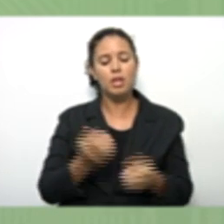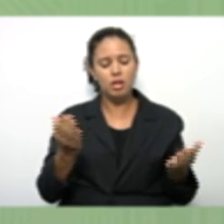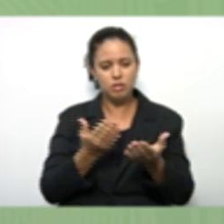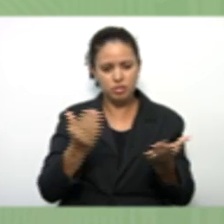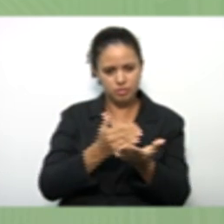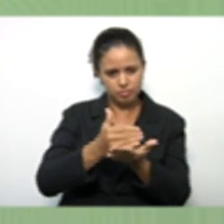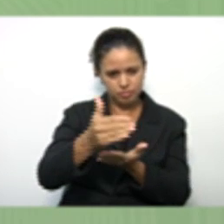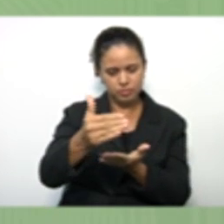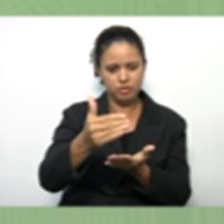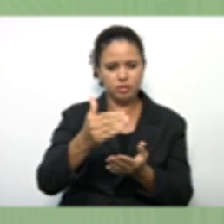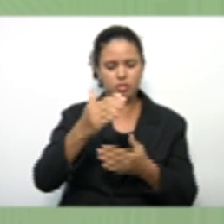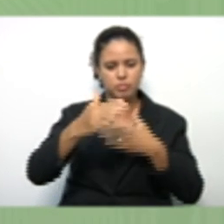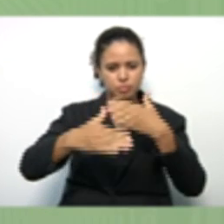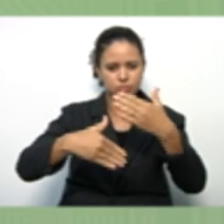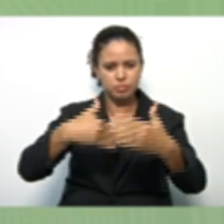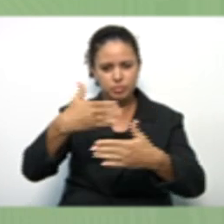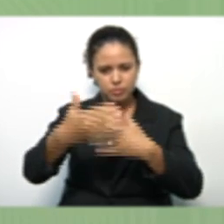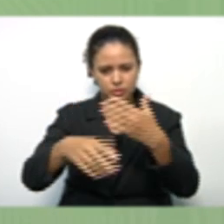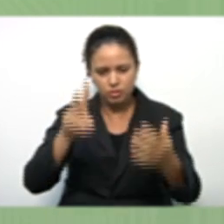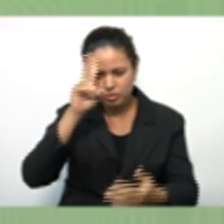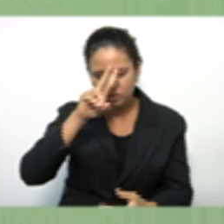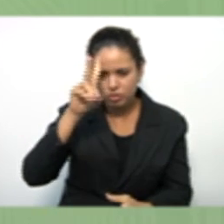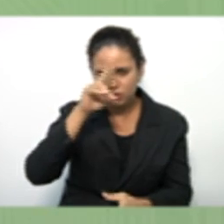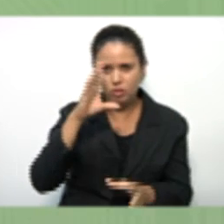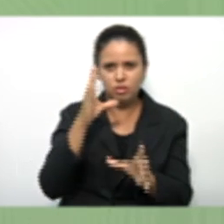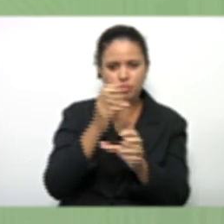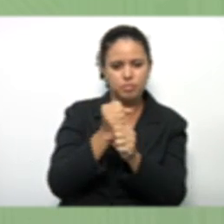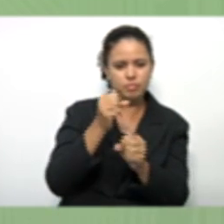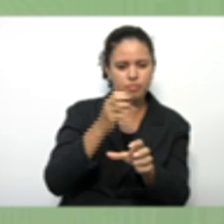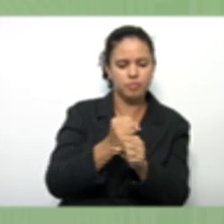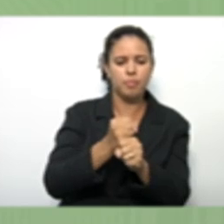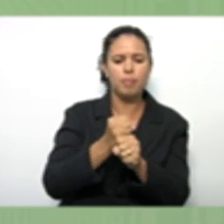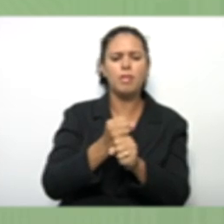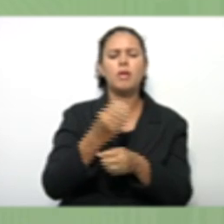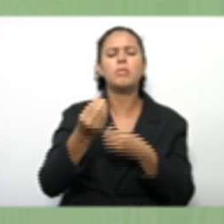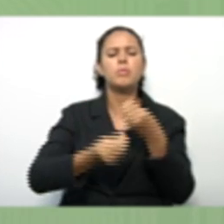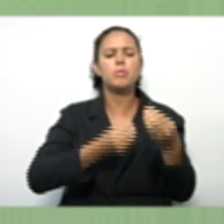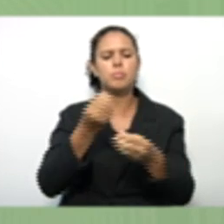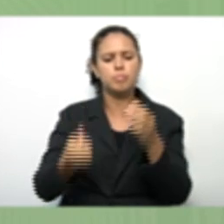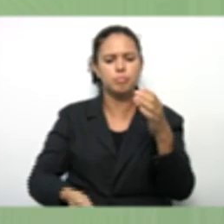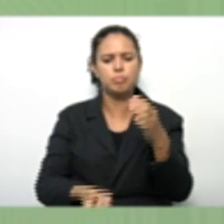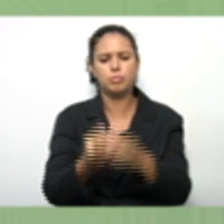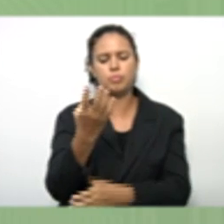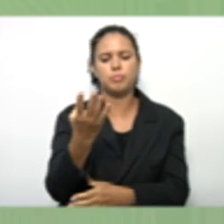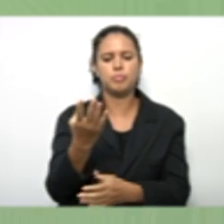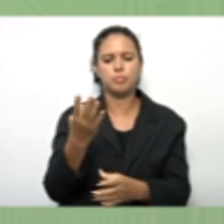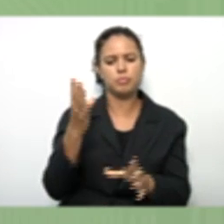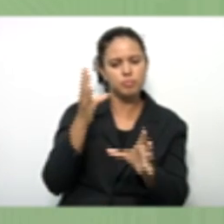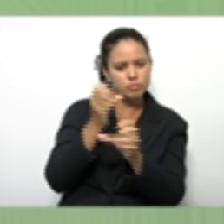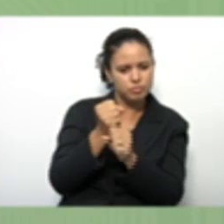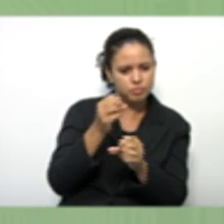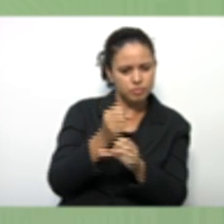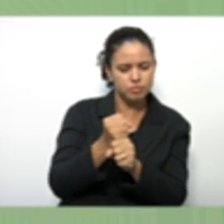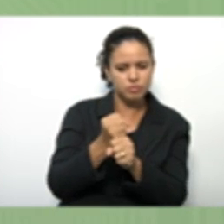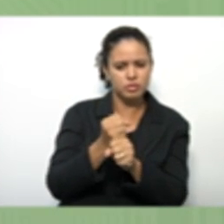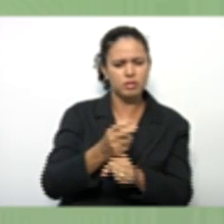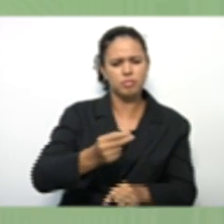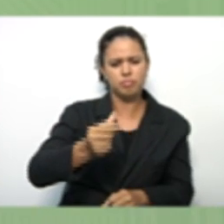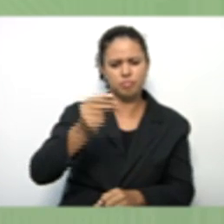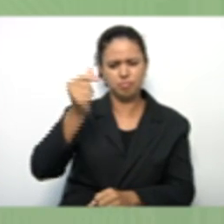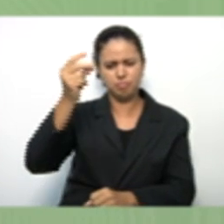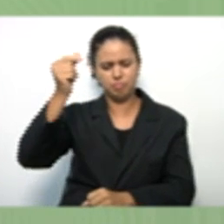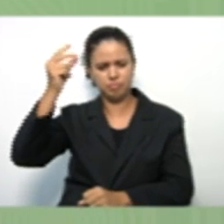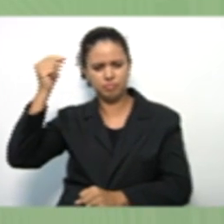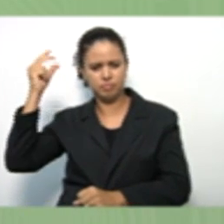evolução histórica da contabilidade. Isso. Então, como surgiu a contabilidade? O surgimento da contabilidade